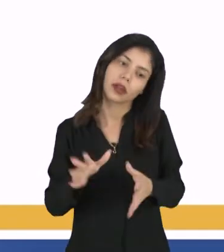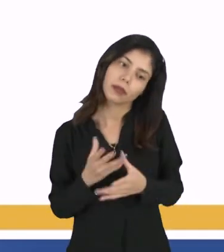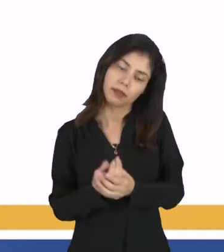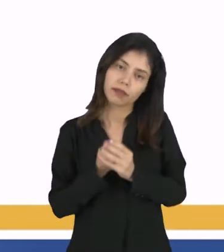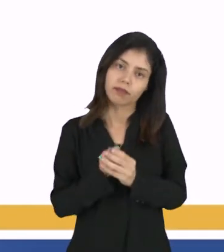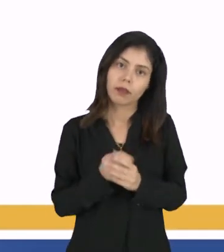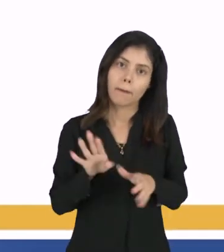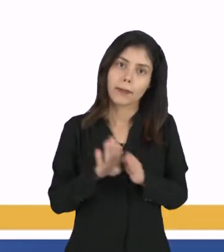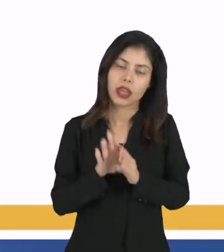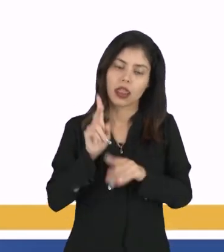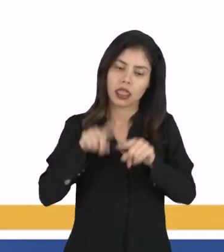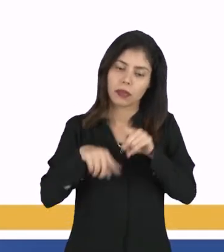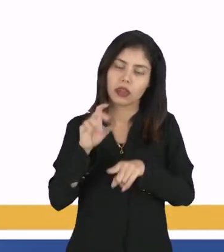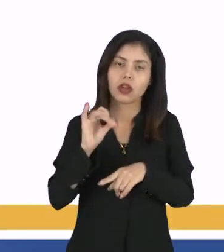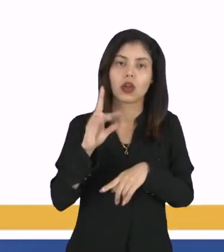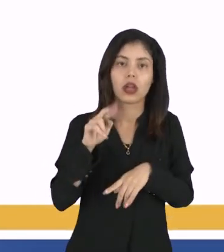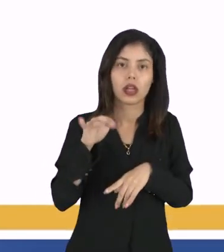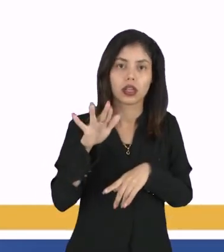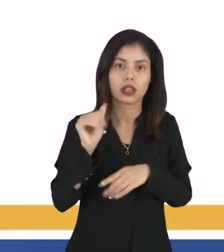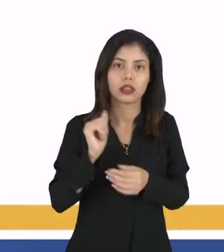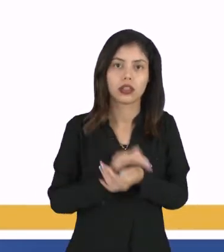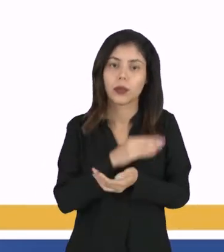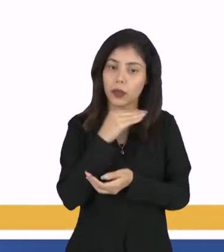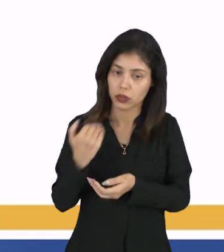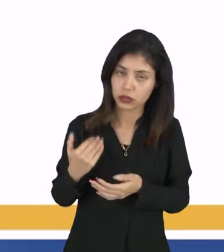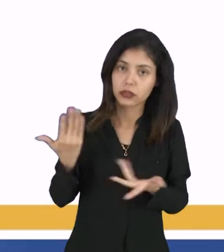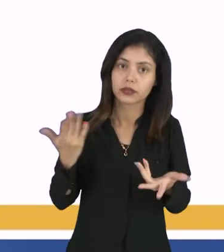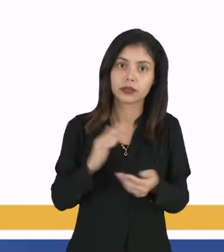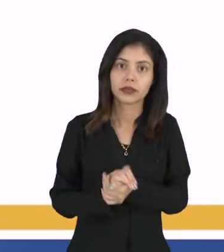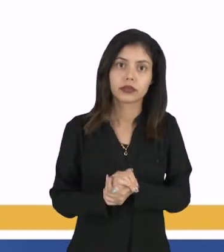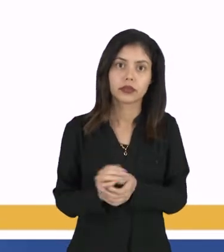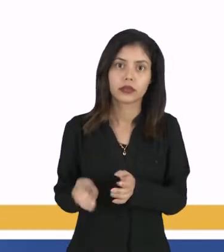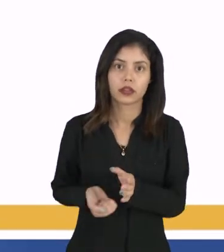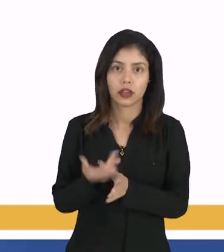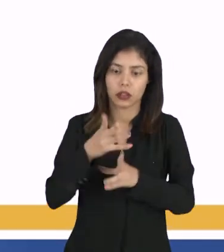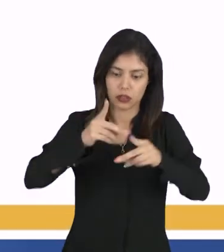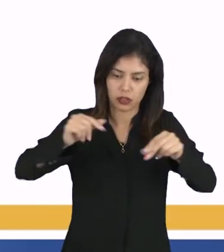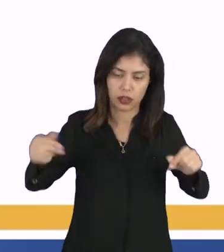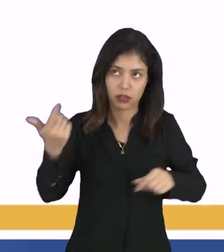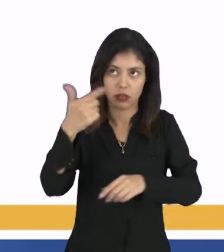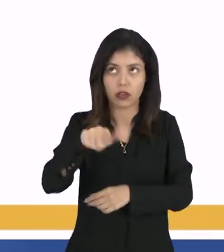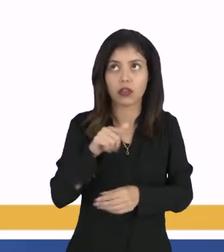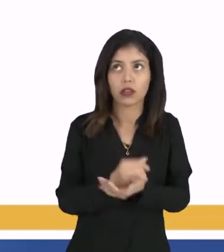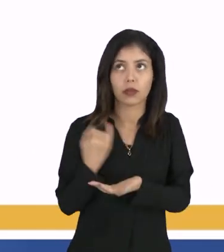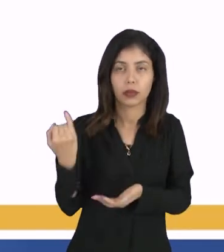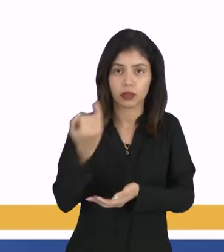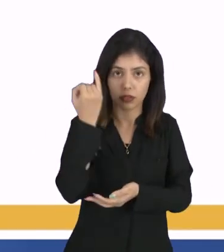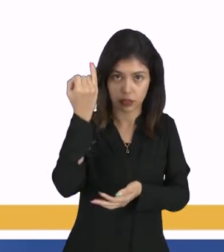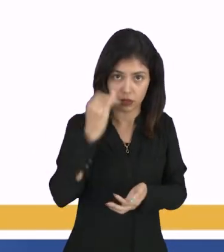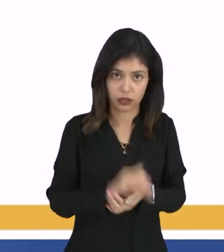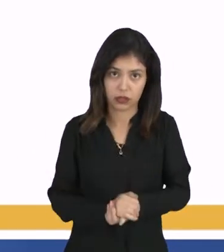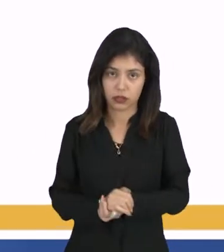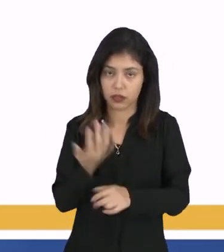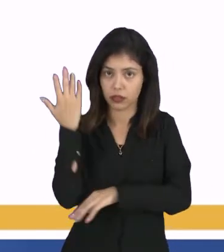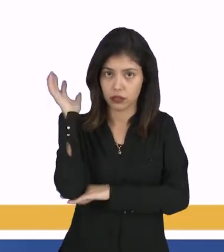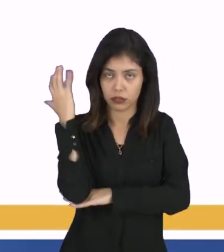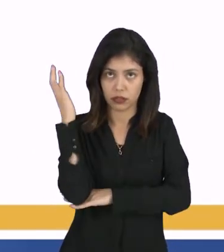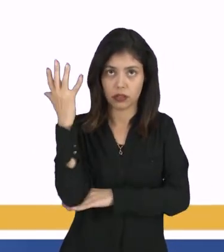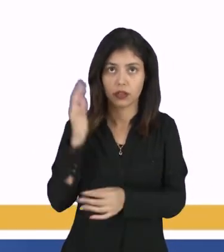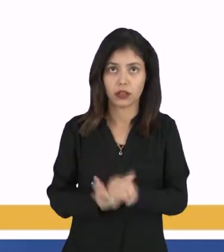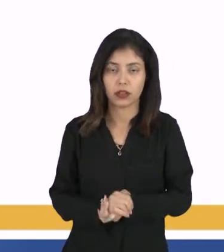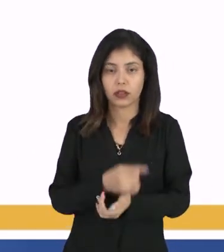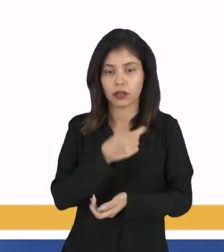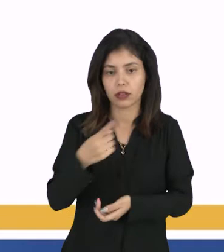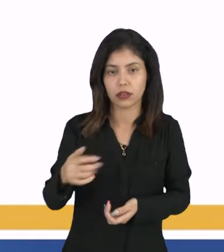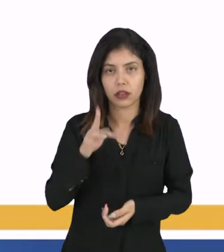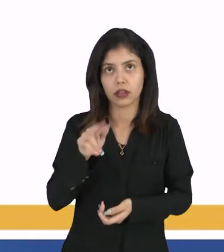presos na matéria orgânica morta e jogando no solo novamente. Então é um papel muito importante na natureza, tá? Quem faz isso é